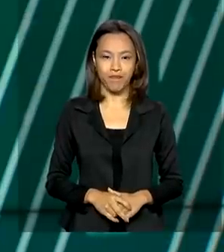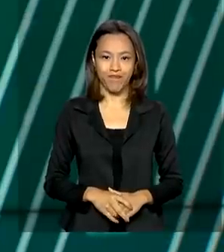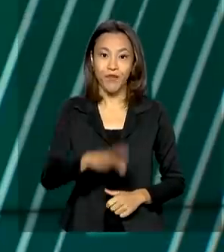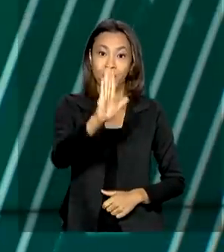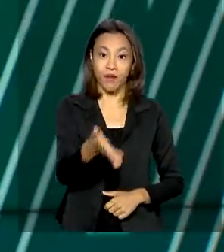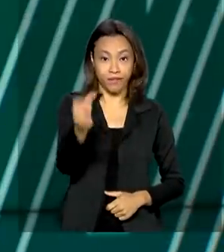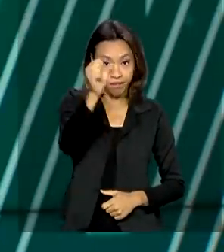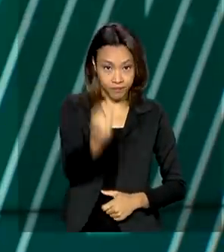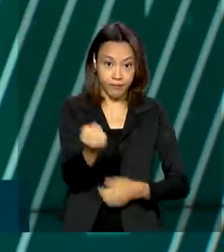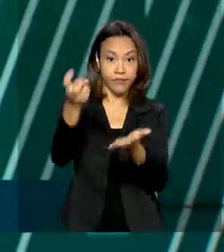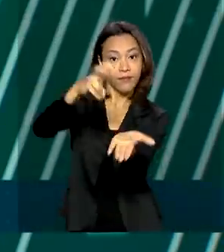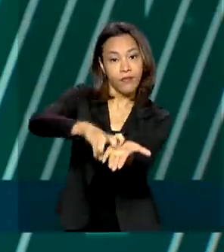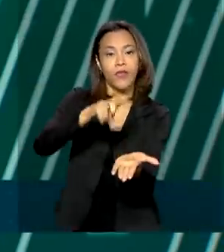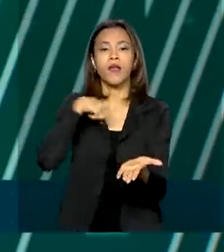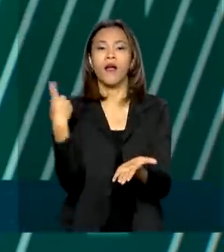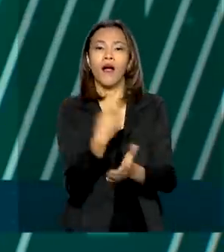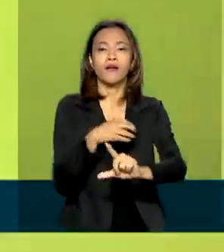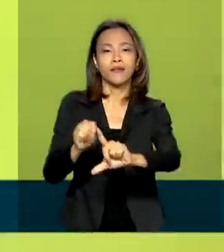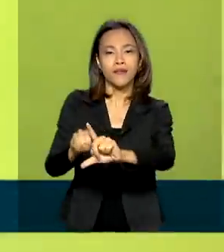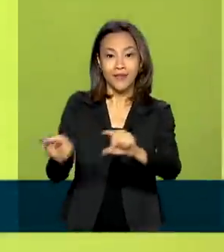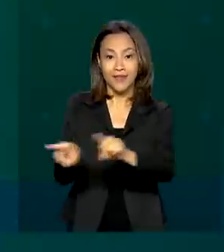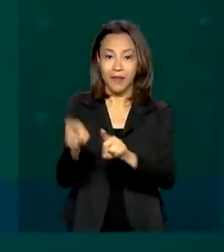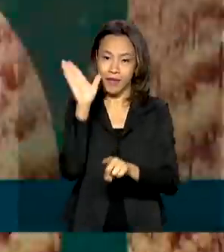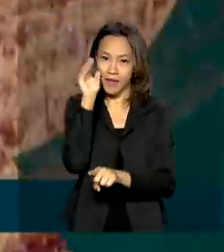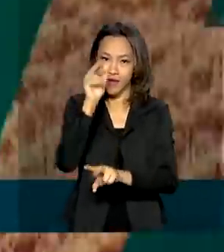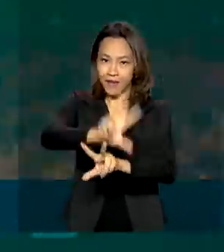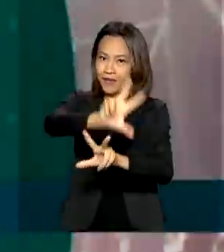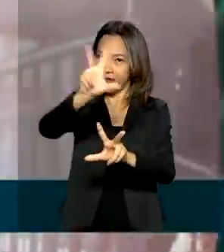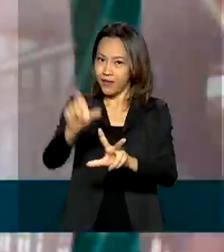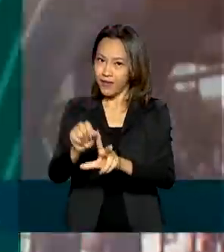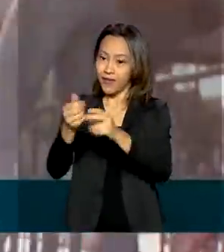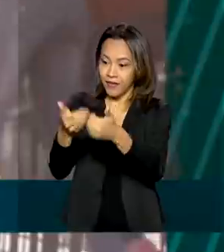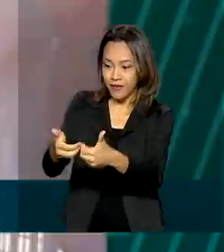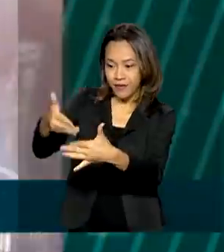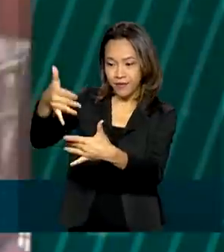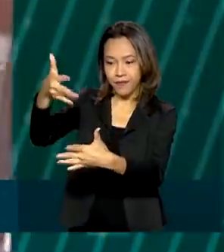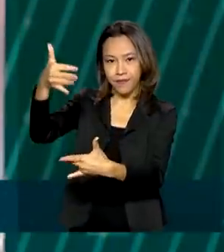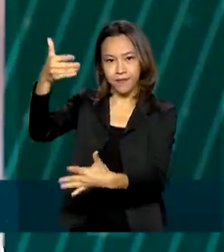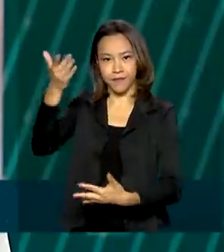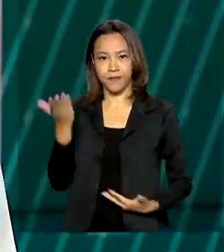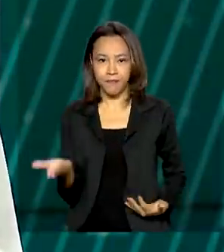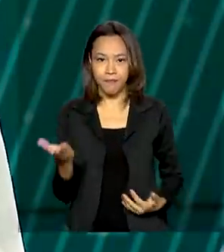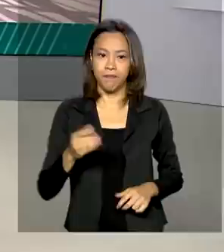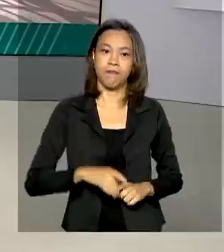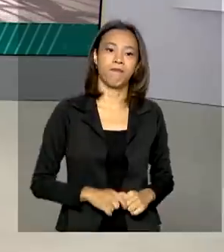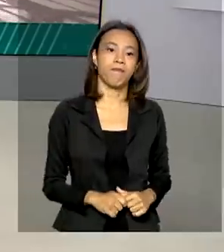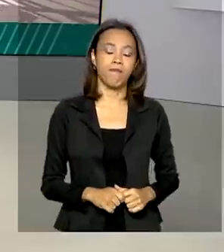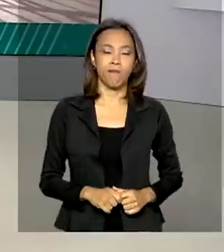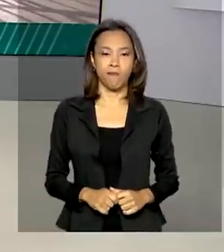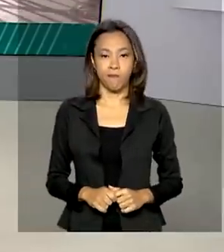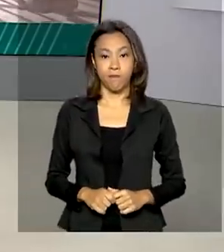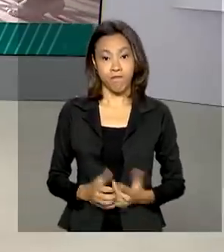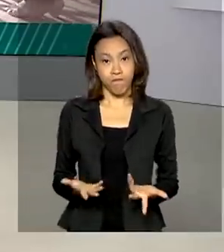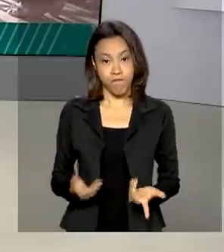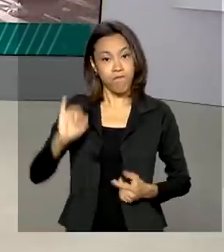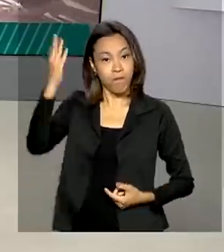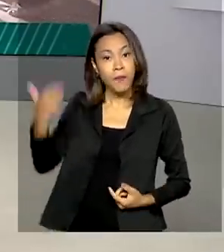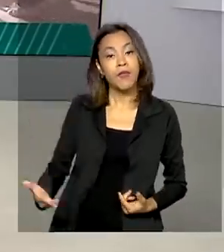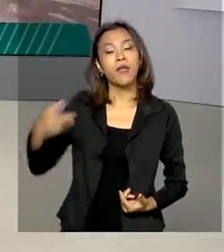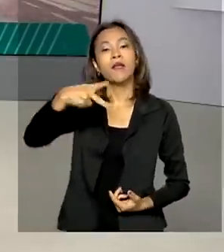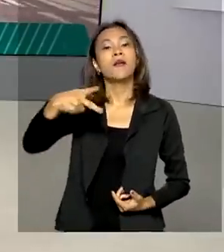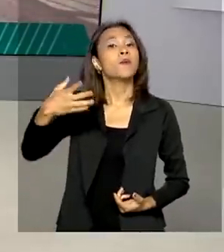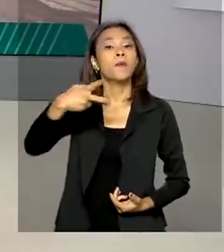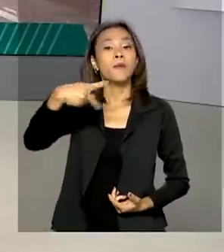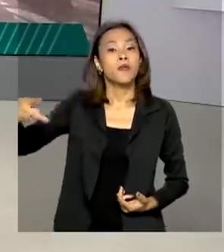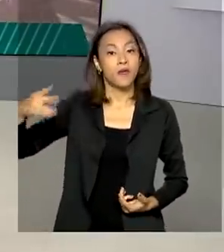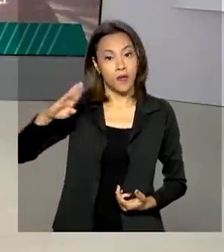São 8 horas e nós estamos ao vivo pela TV Brasil e também pelas redes sociais. O presidente Jair